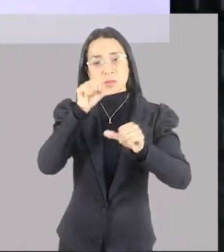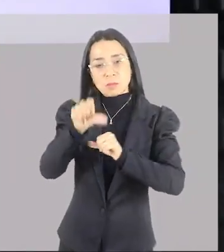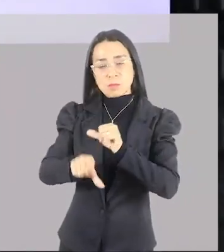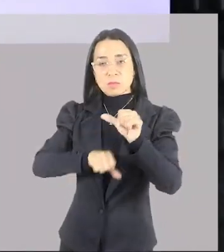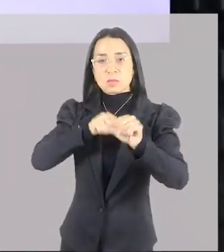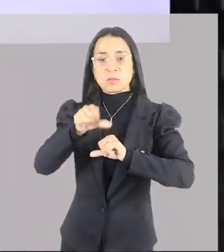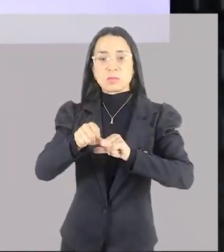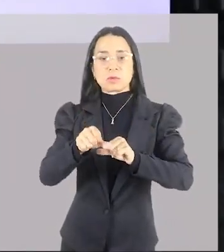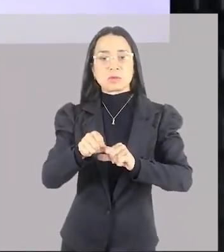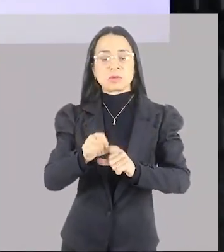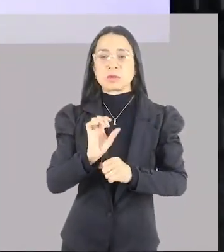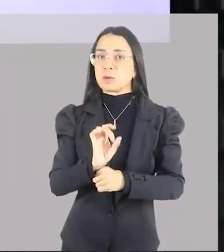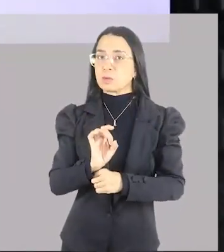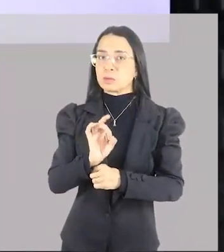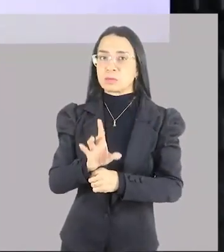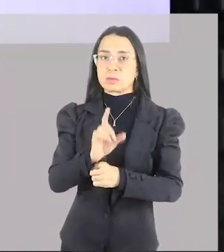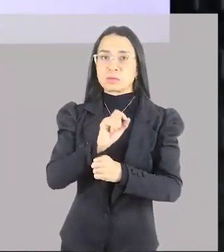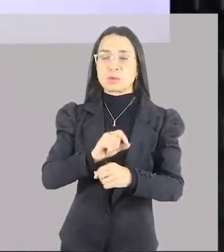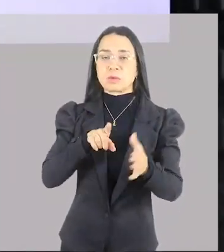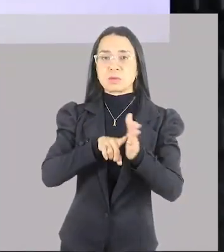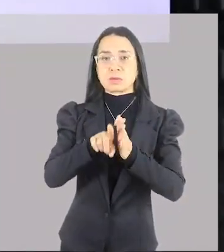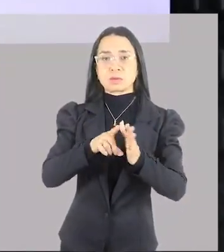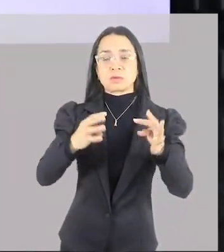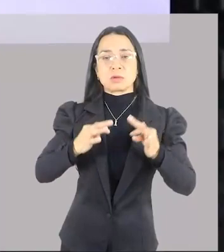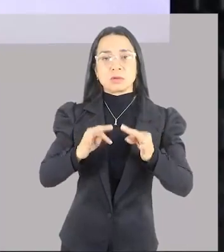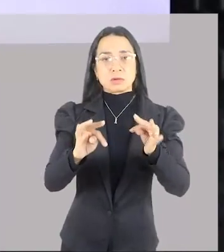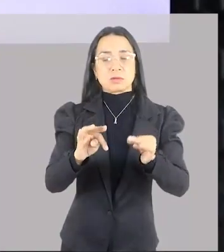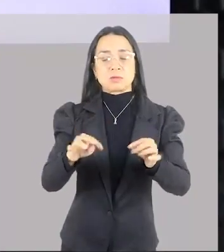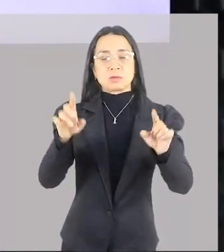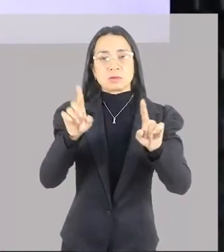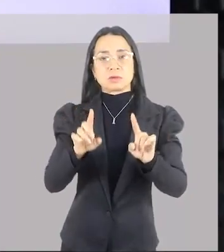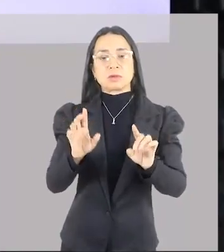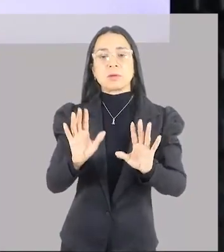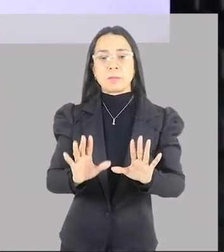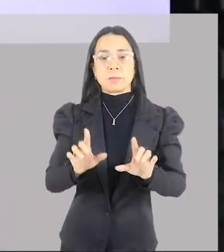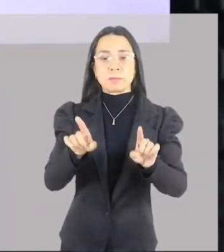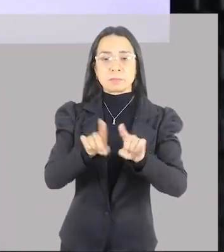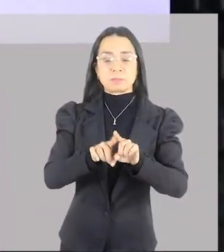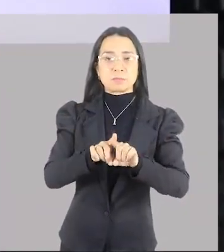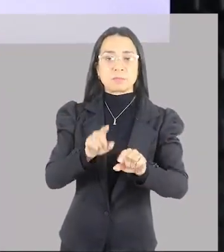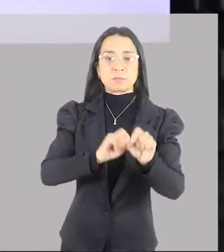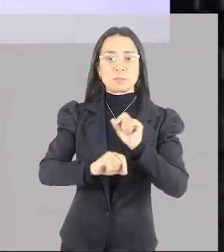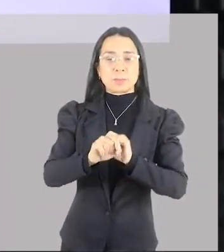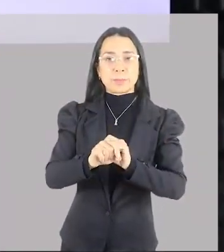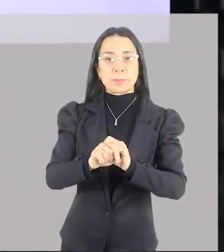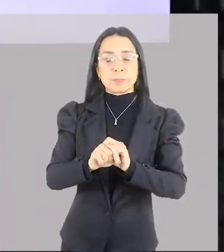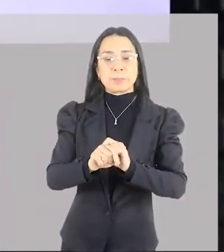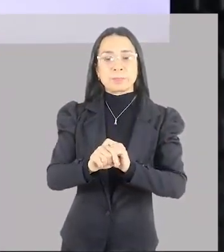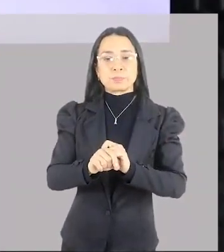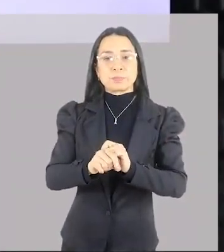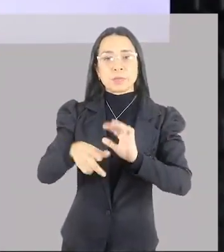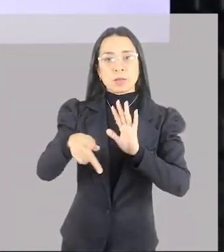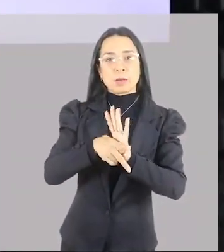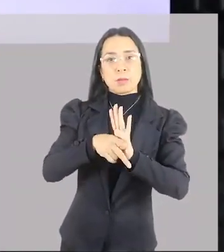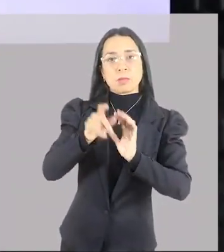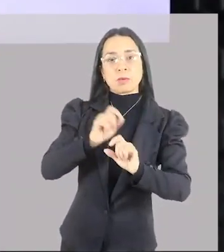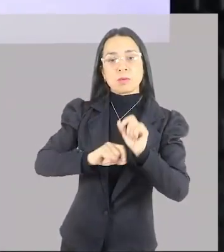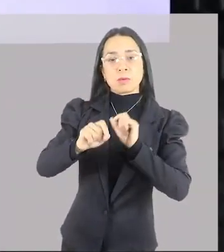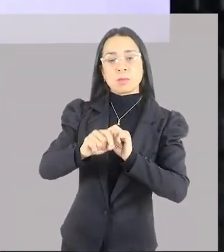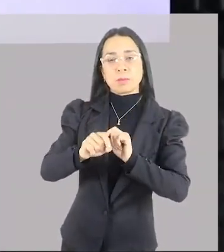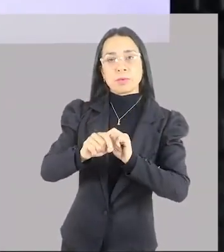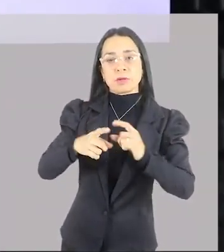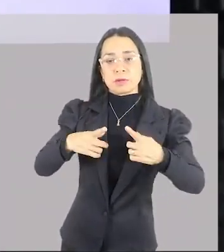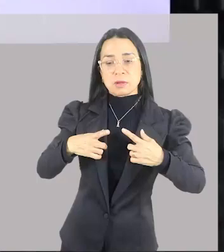mudanças. E não somente com a questão da tecnologia, né, da máquina, mas também com a própria questão